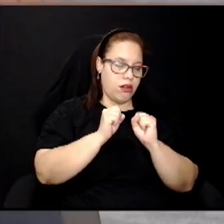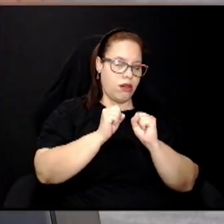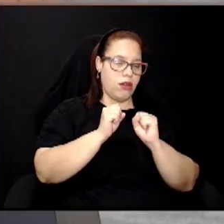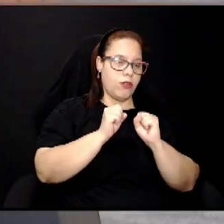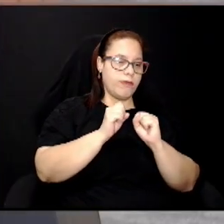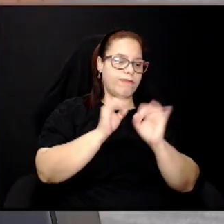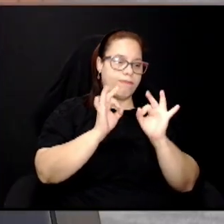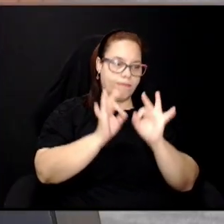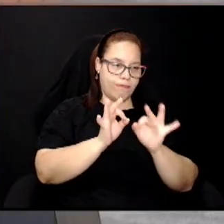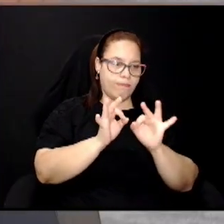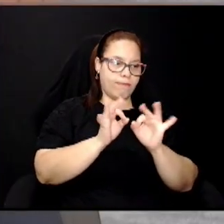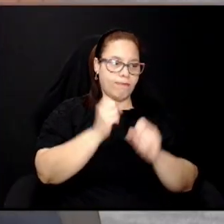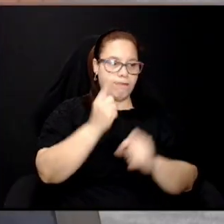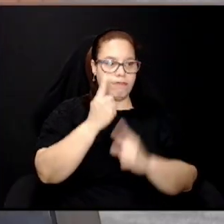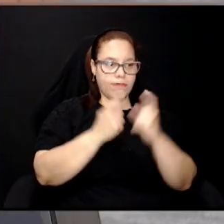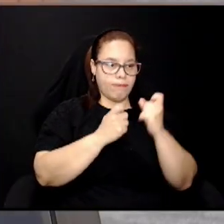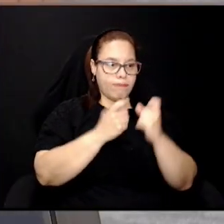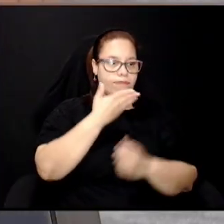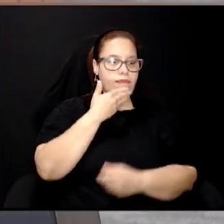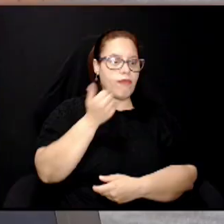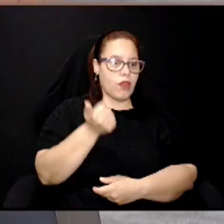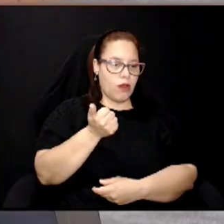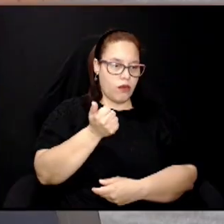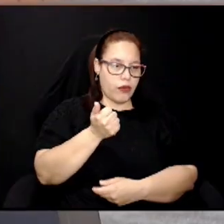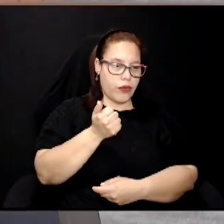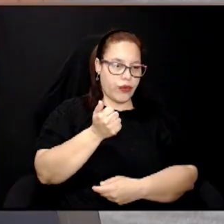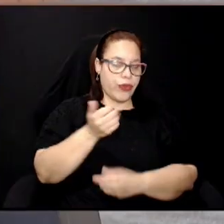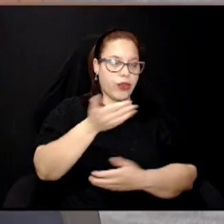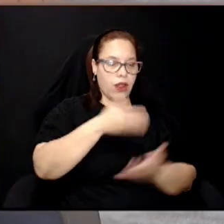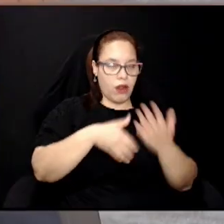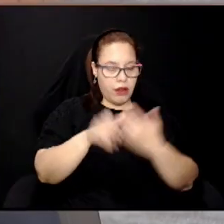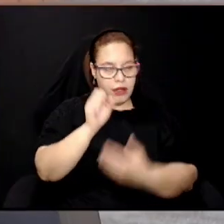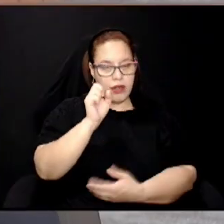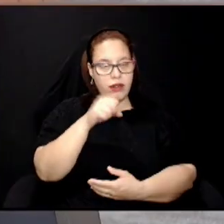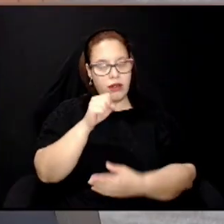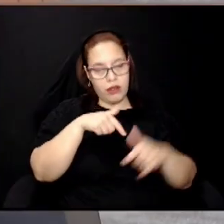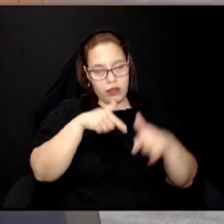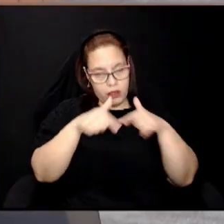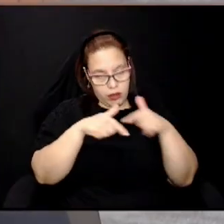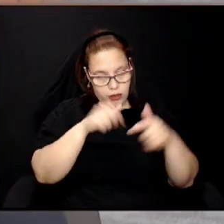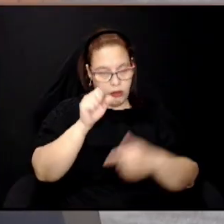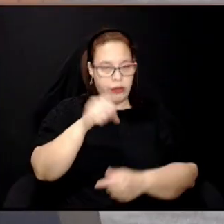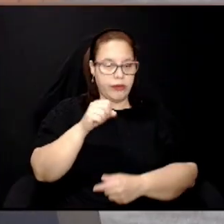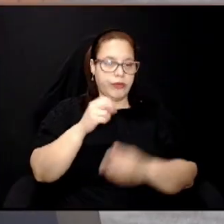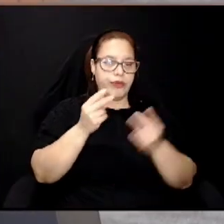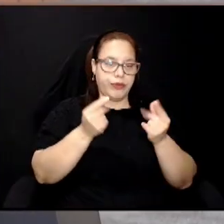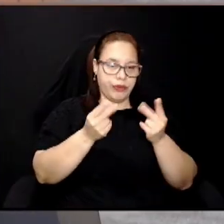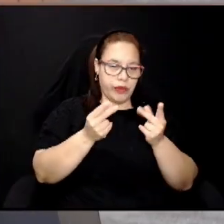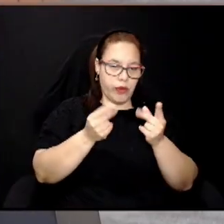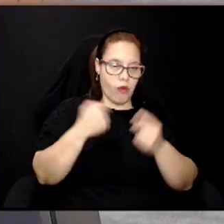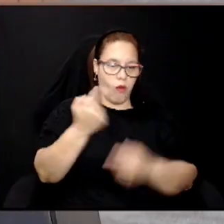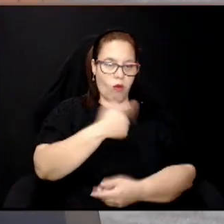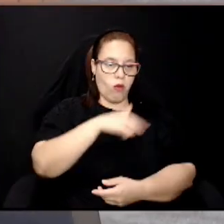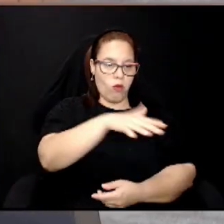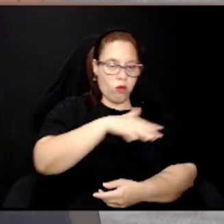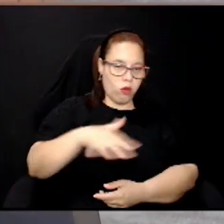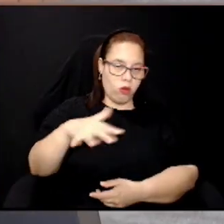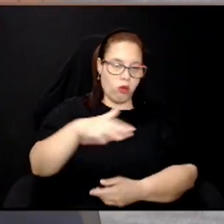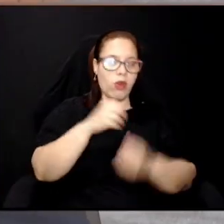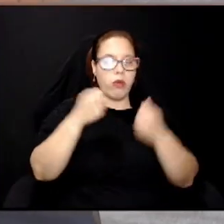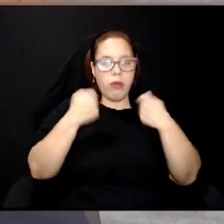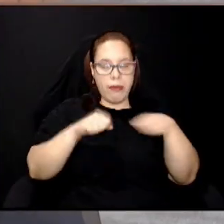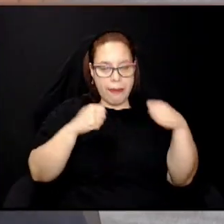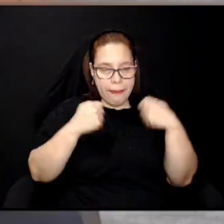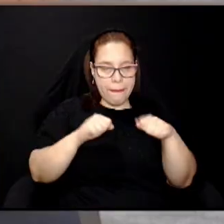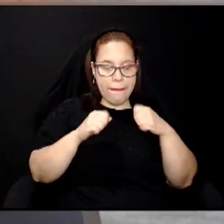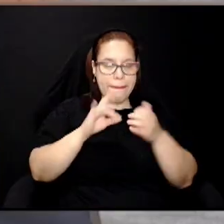e talvez melhorar as nossas condições, trazendo sim mais empregos, trazendo mais rendas para a nossa região. Então a gente realmente precisa,